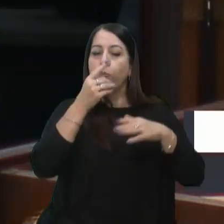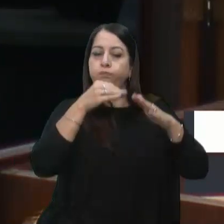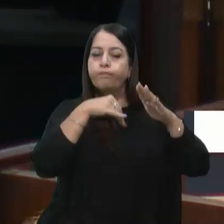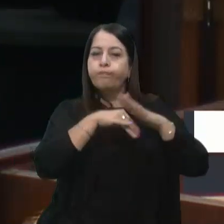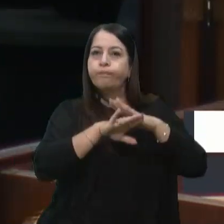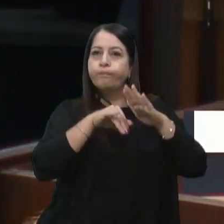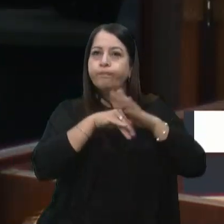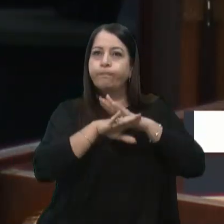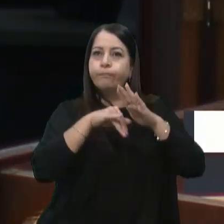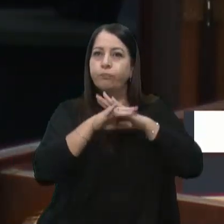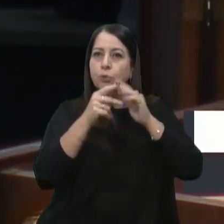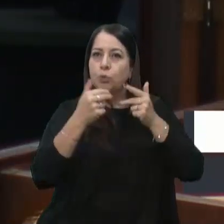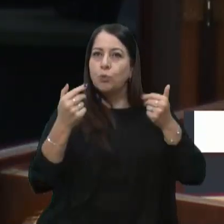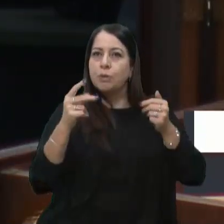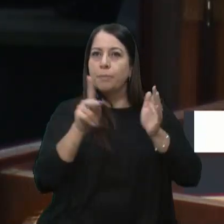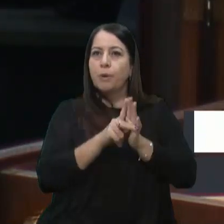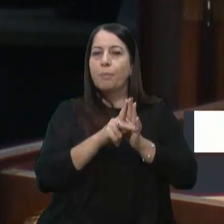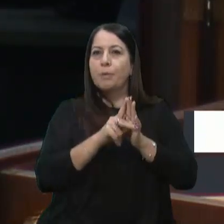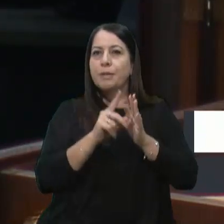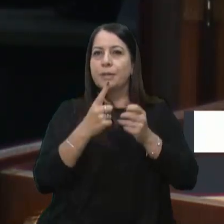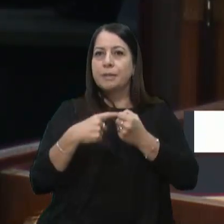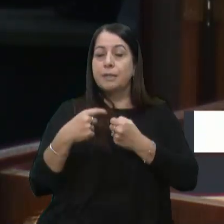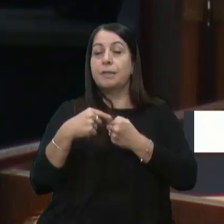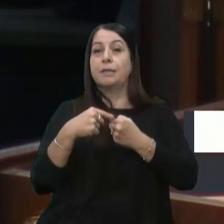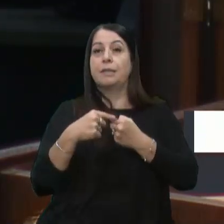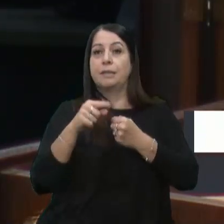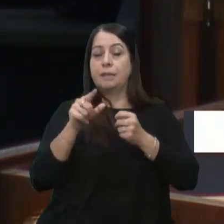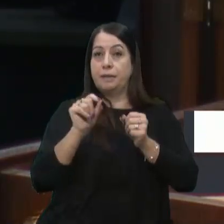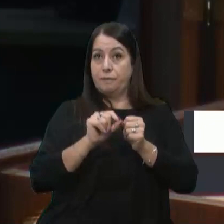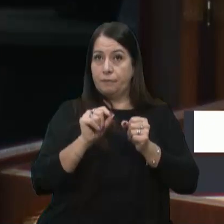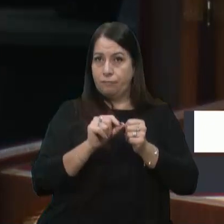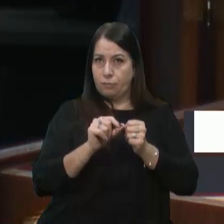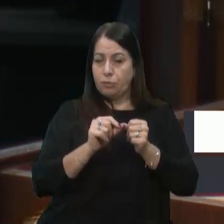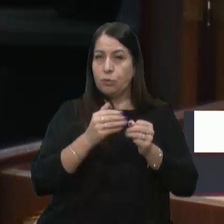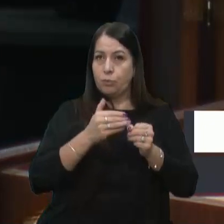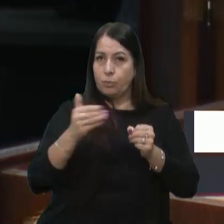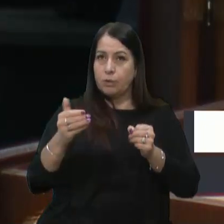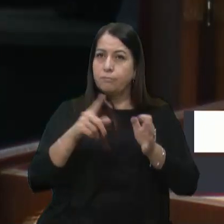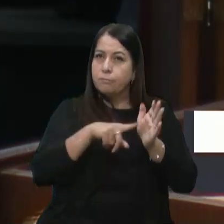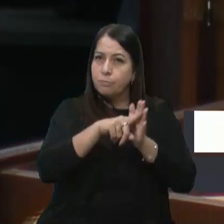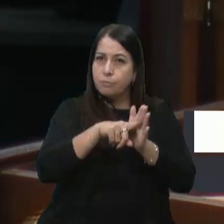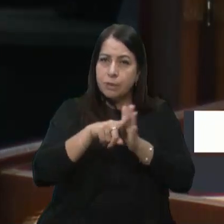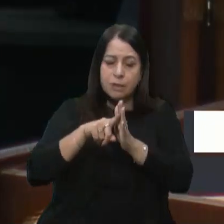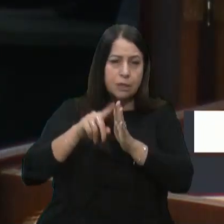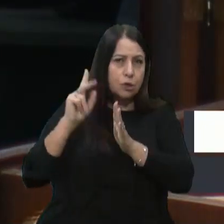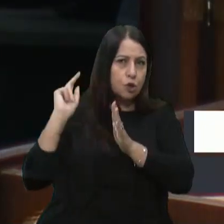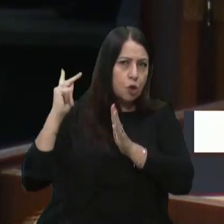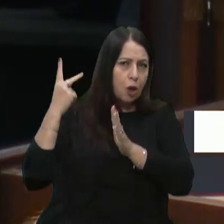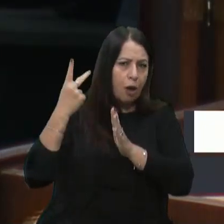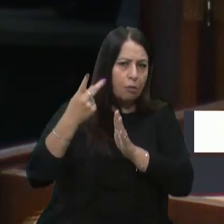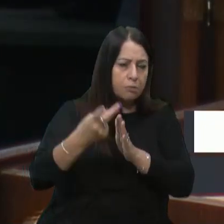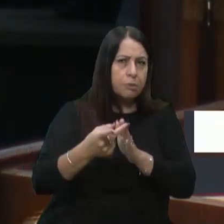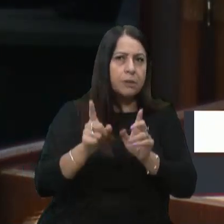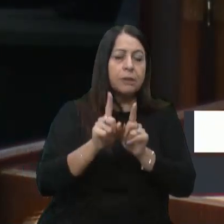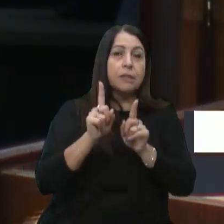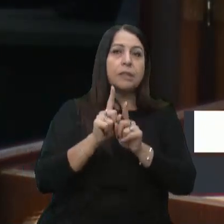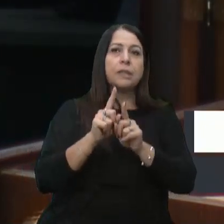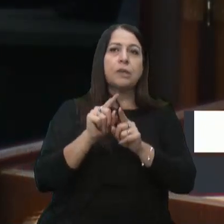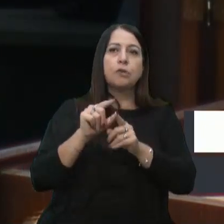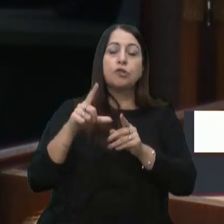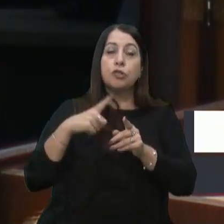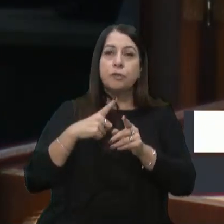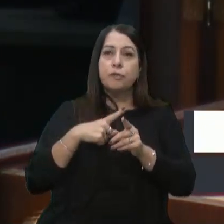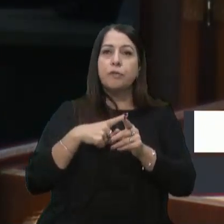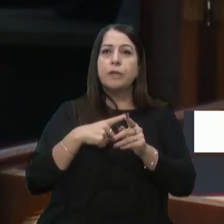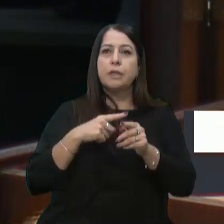do patrimônio da cidade. Ele foi feito a partir de uma pesquisa histórica, onde